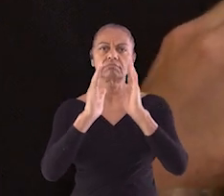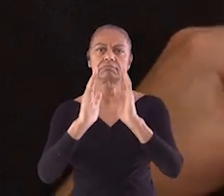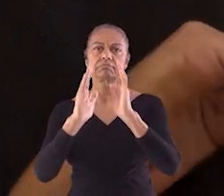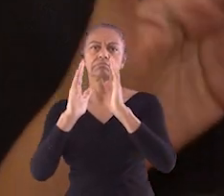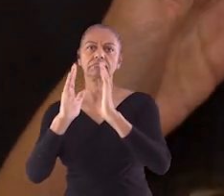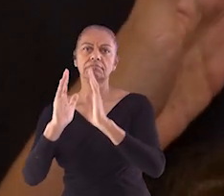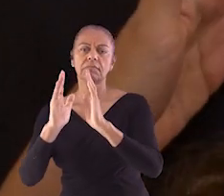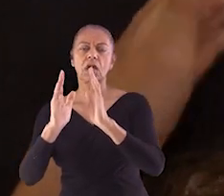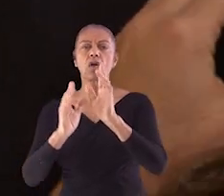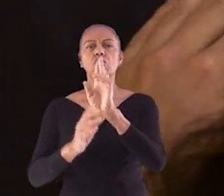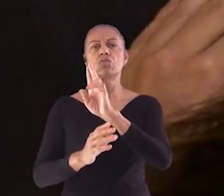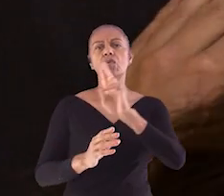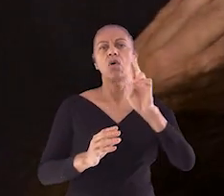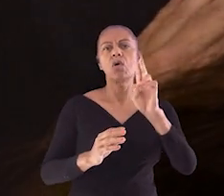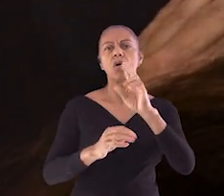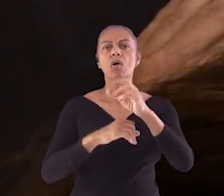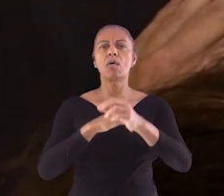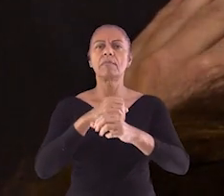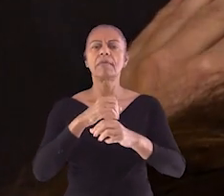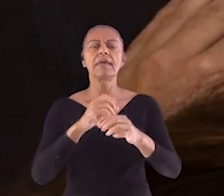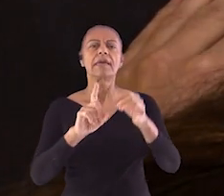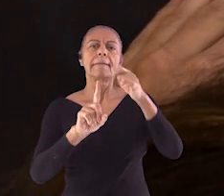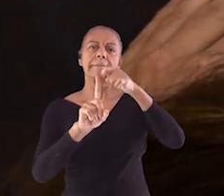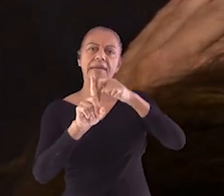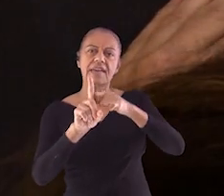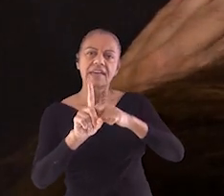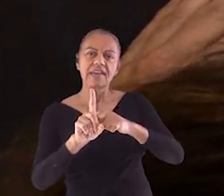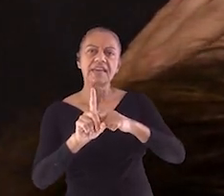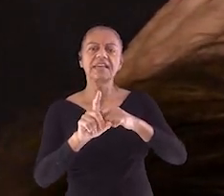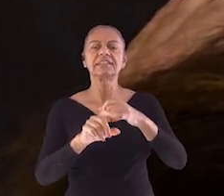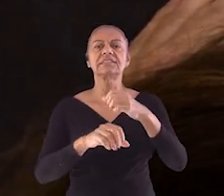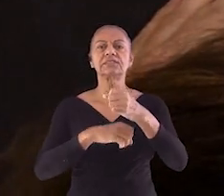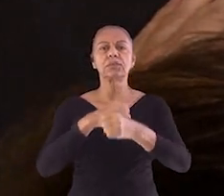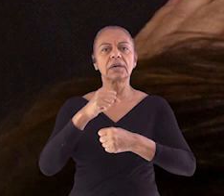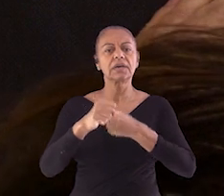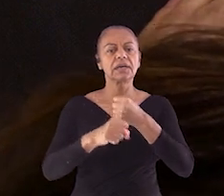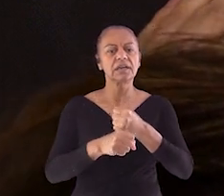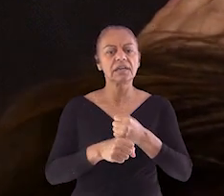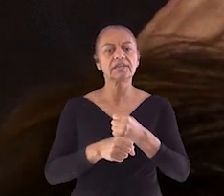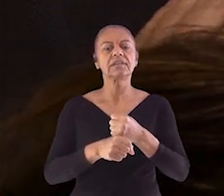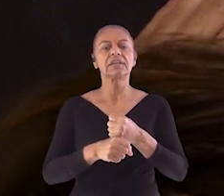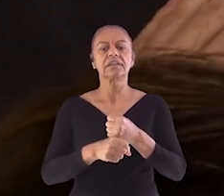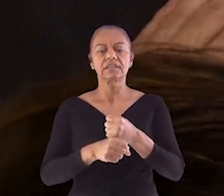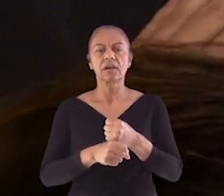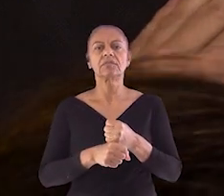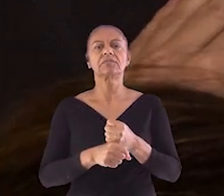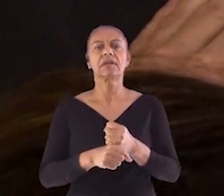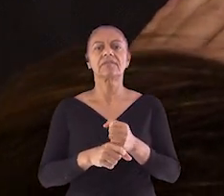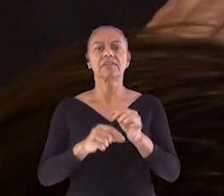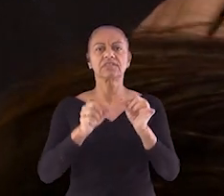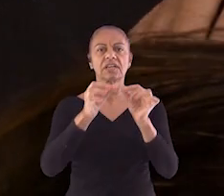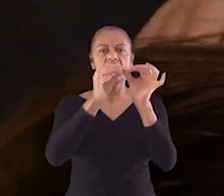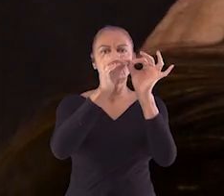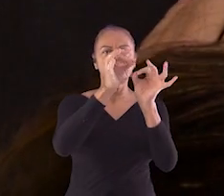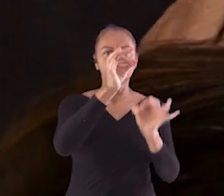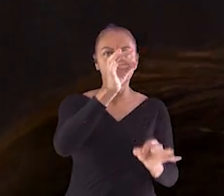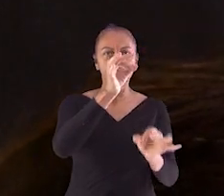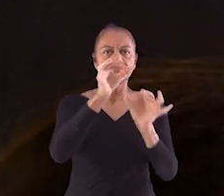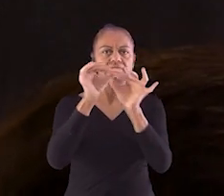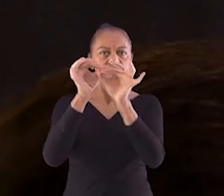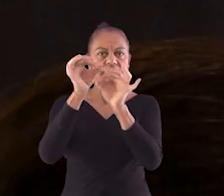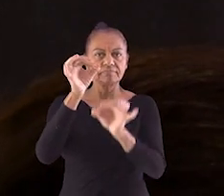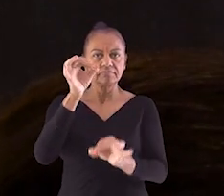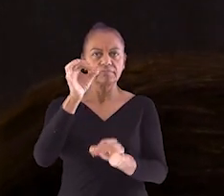também fazer outras 2 linhas, que são as verticais, ou seja, as que ficam em pé, são 2, tá bom?